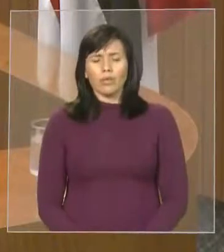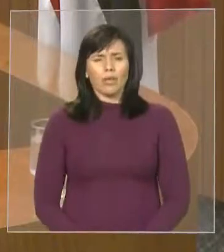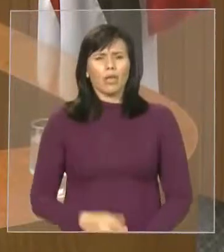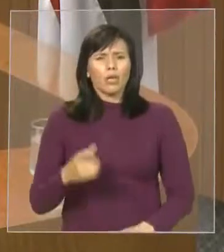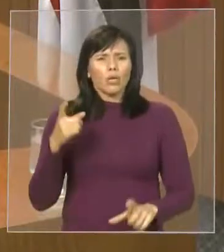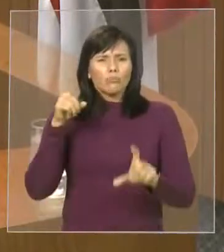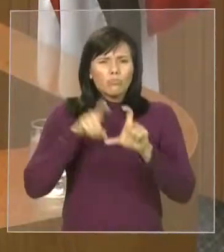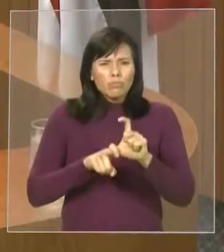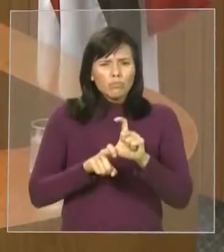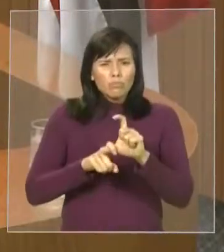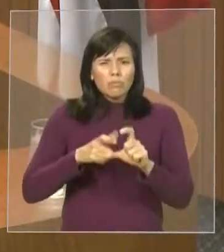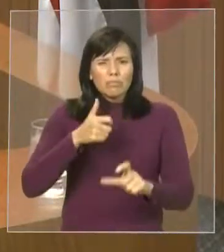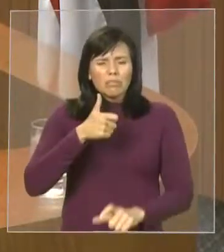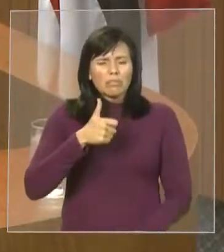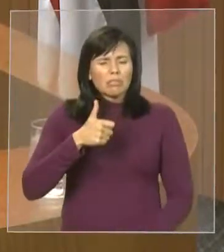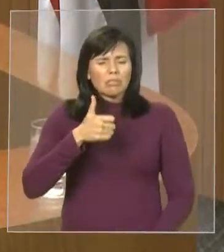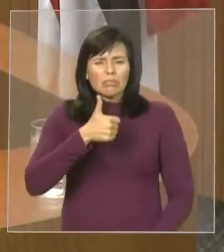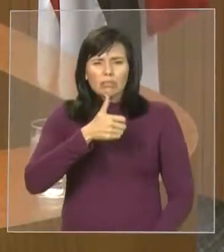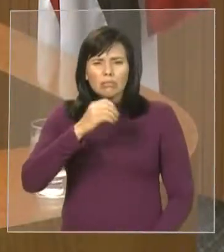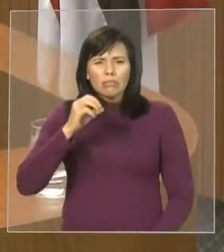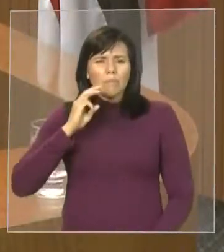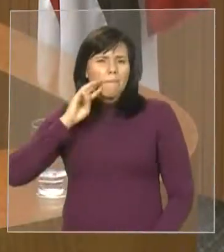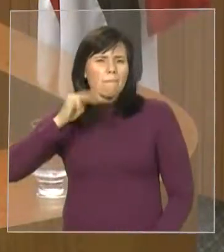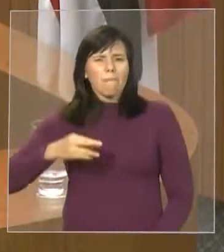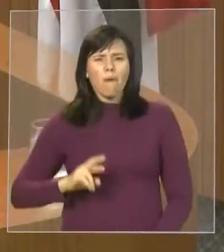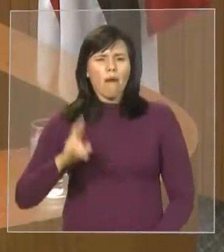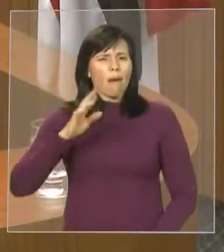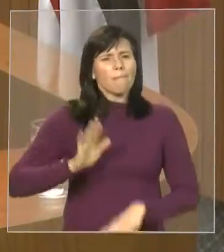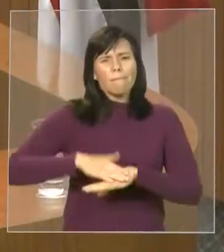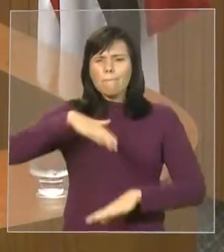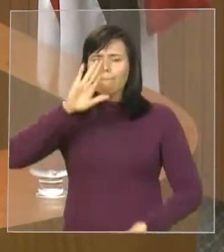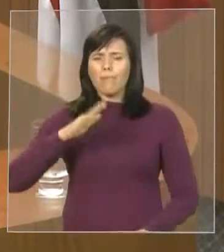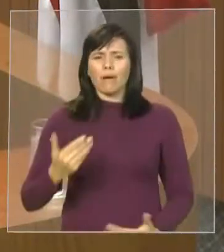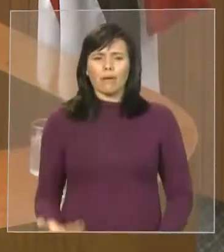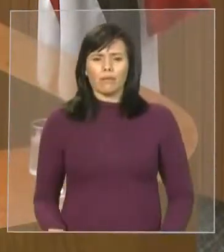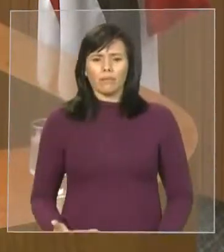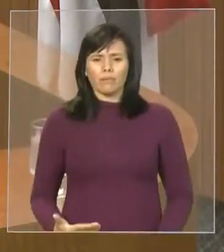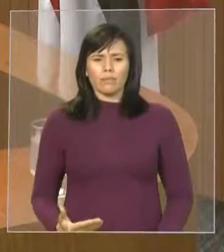para implantar um programa de gestão fiscal e